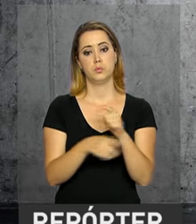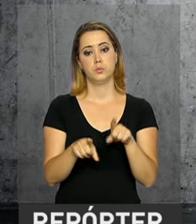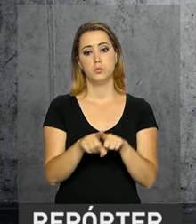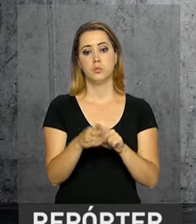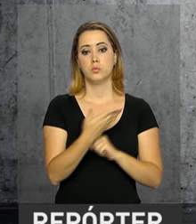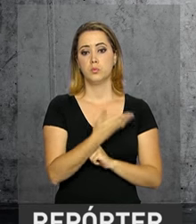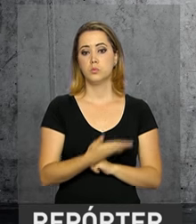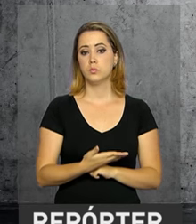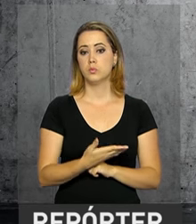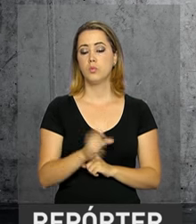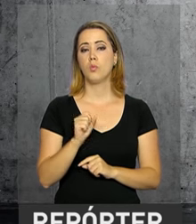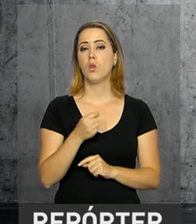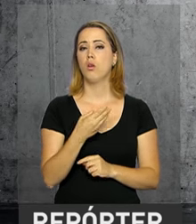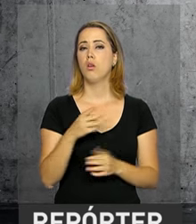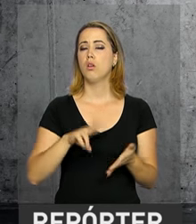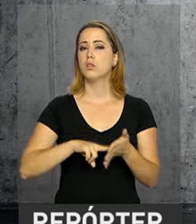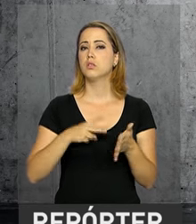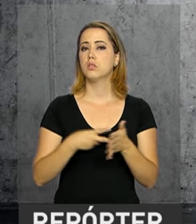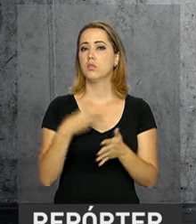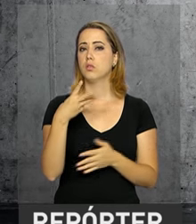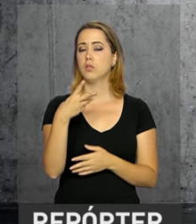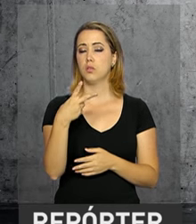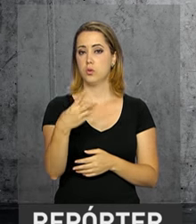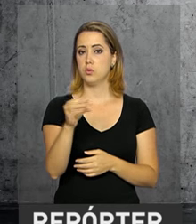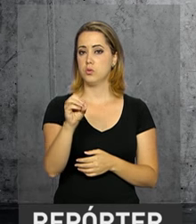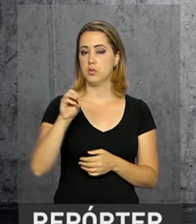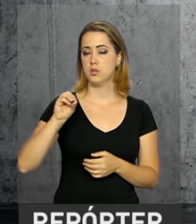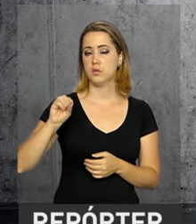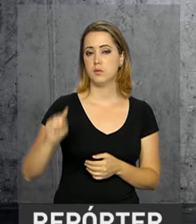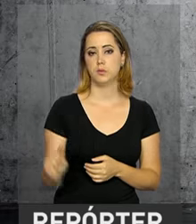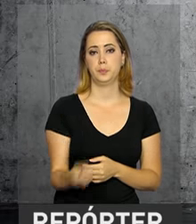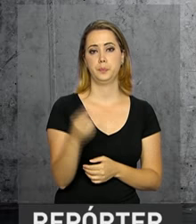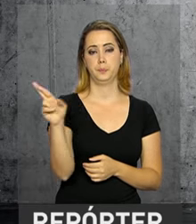celulares. A compra desses aparelhos tem custo estimado de